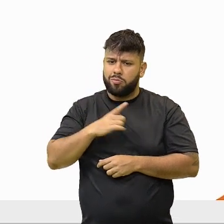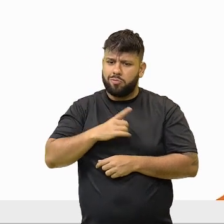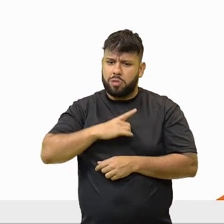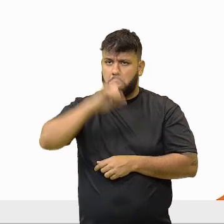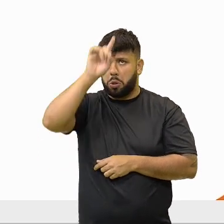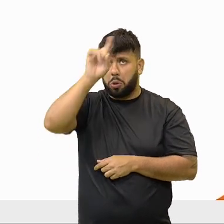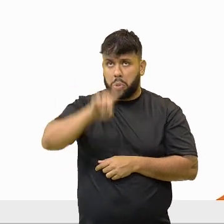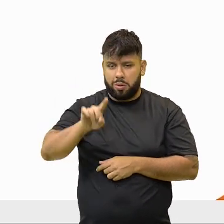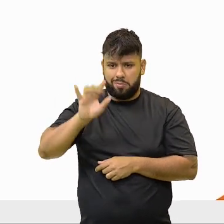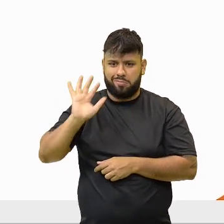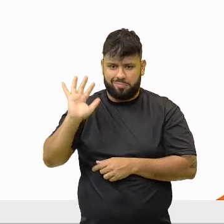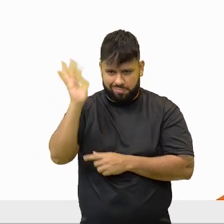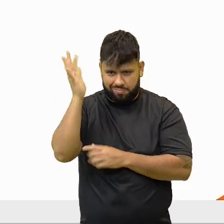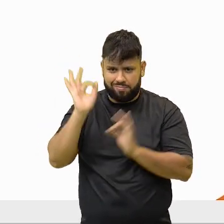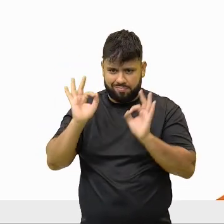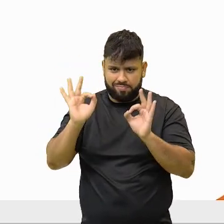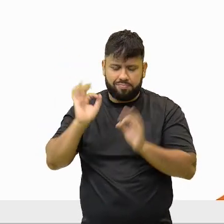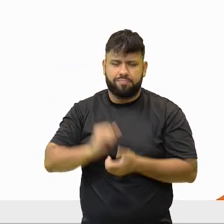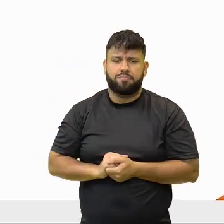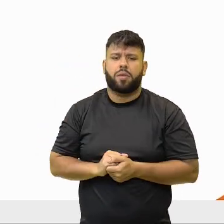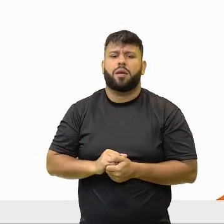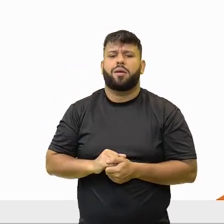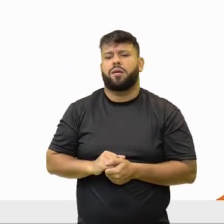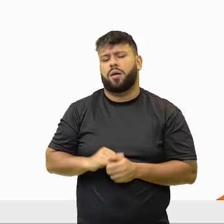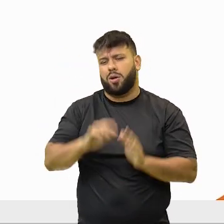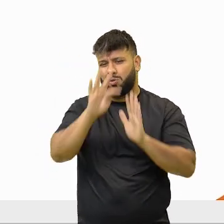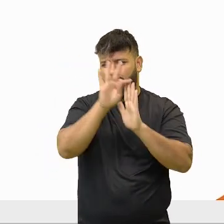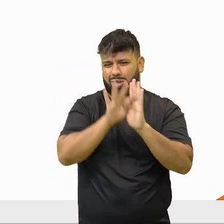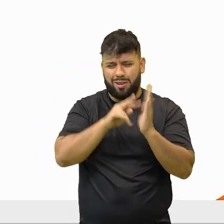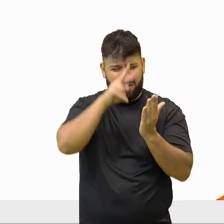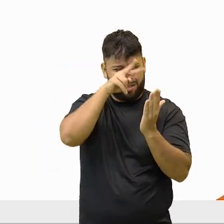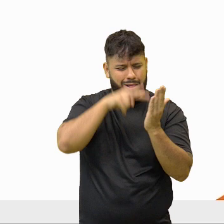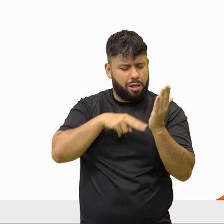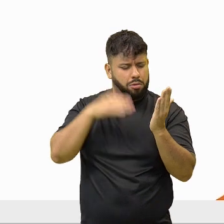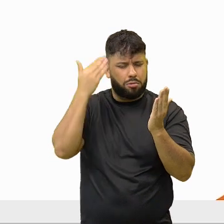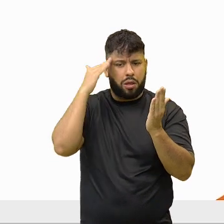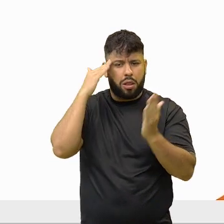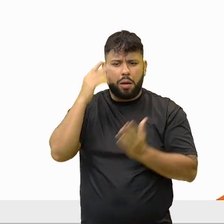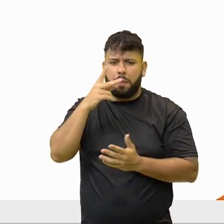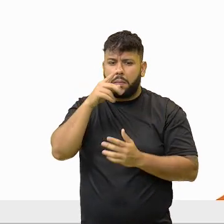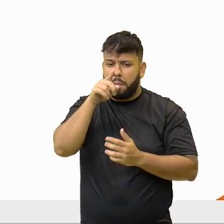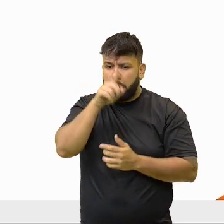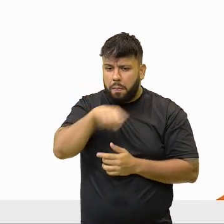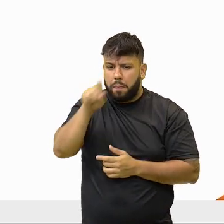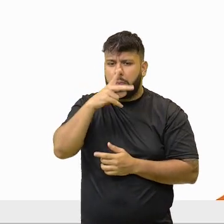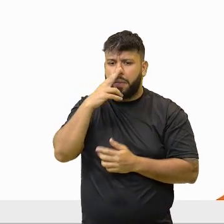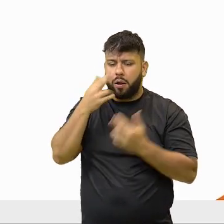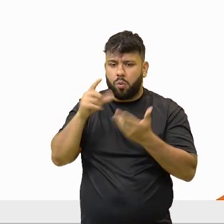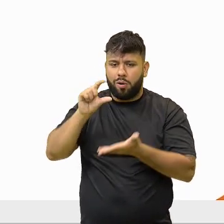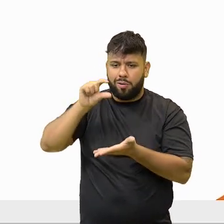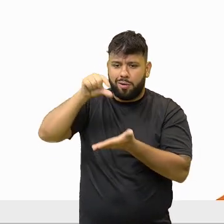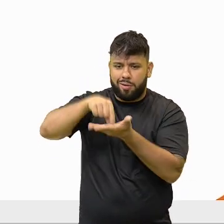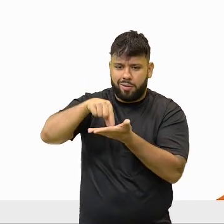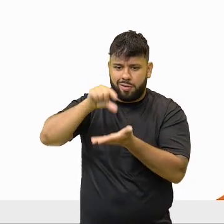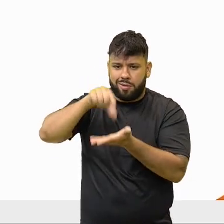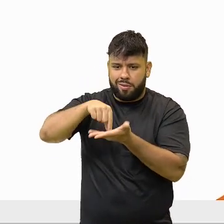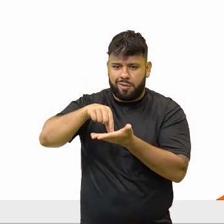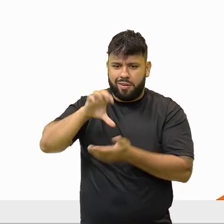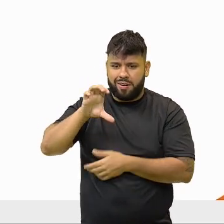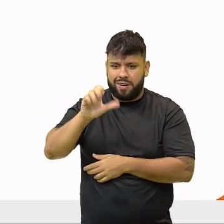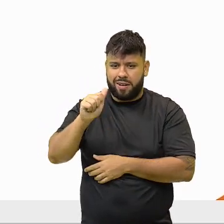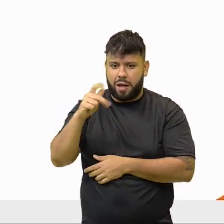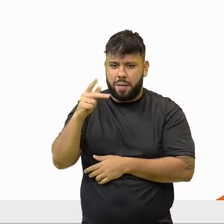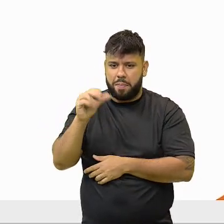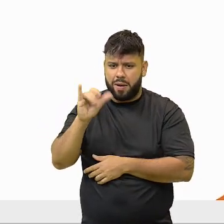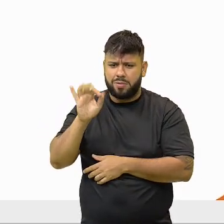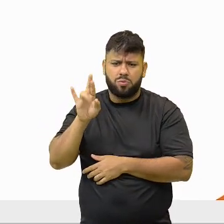E segundo o texto, o que nós temos? Uma configuração semelhante à configuração de um capacitor. E a questão é, o que é um capacitor? Capacitor